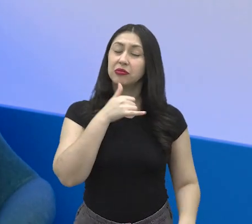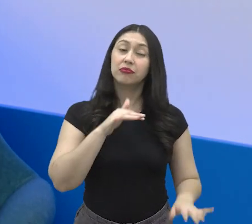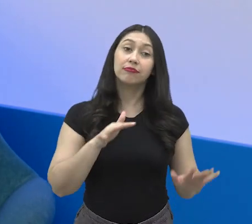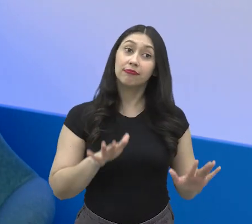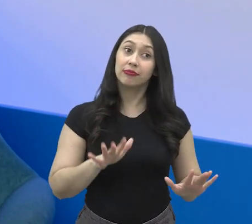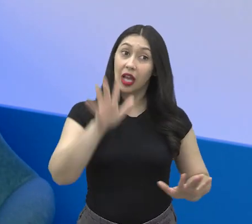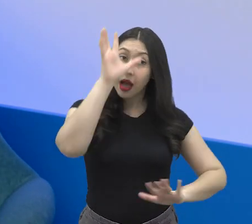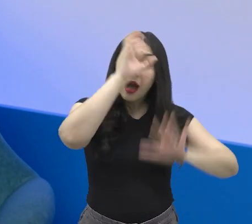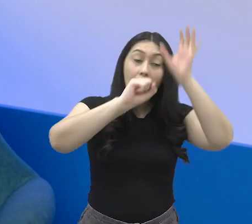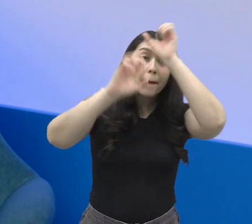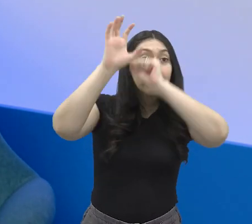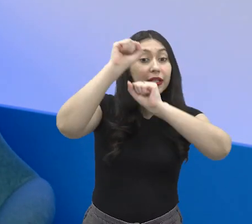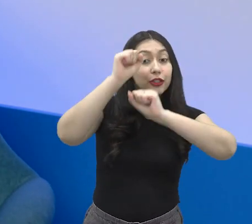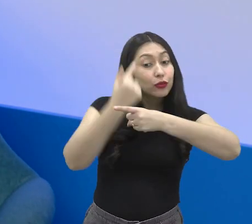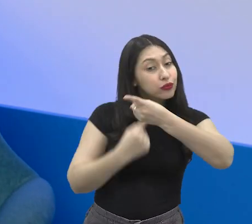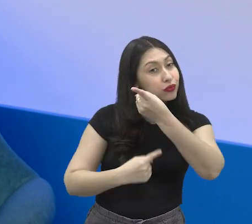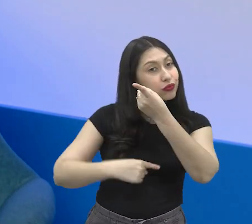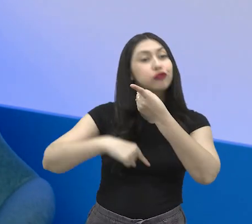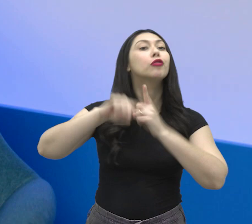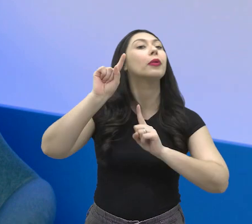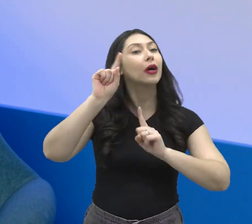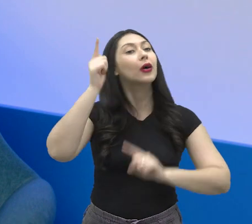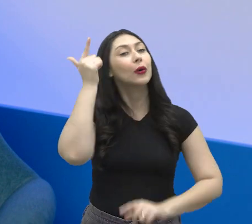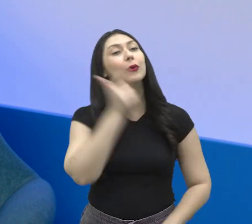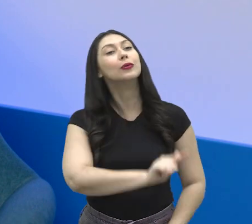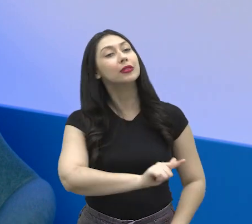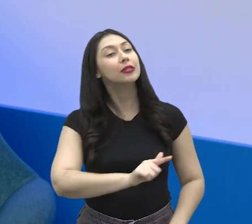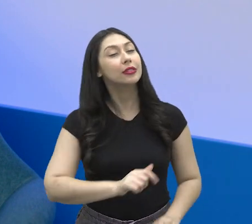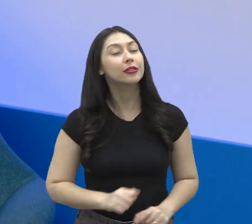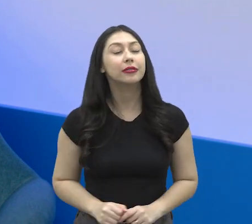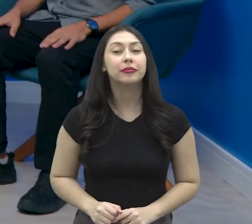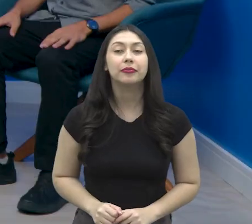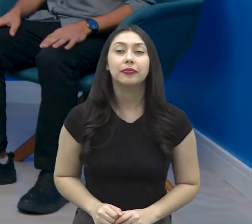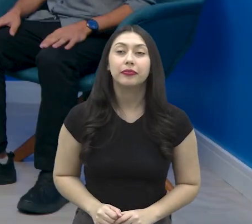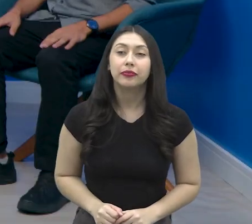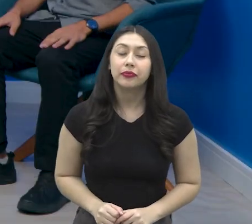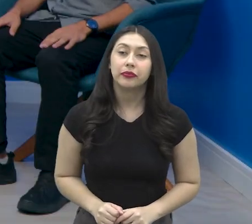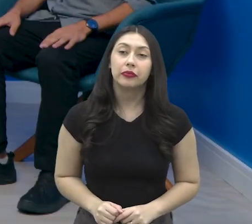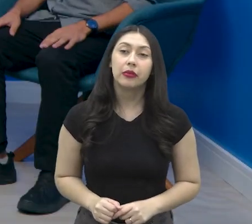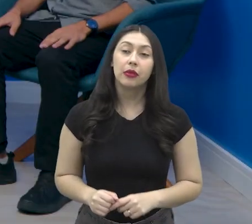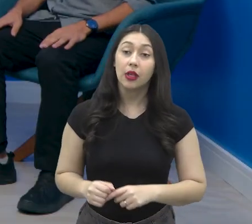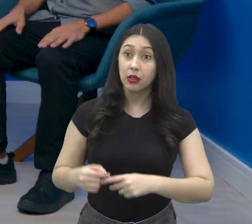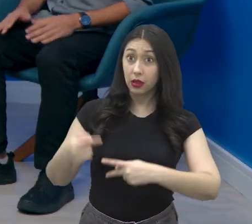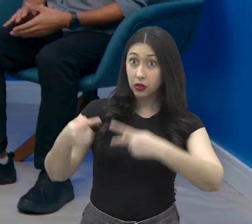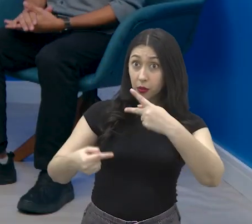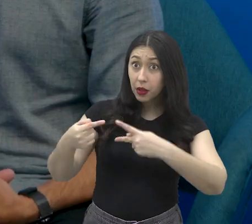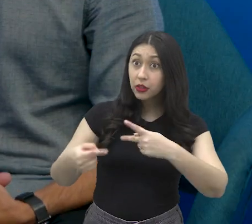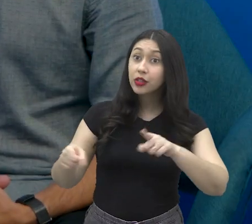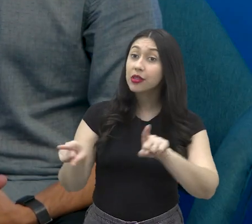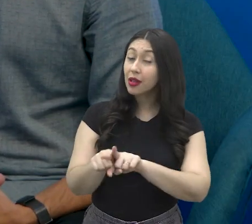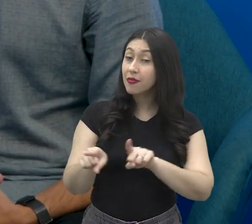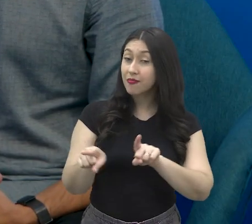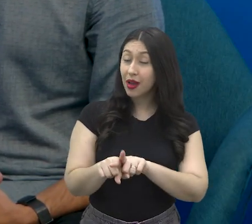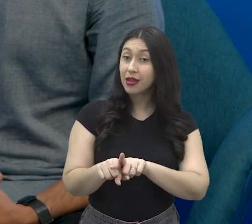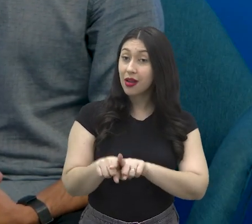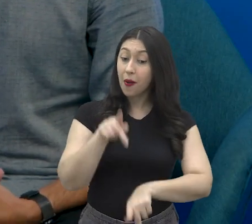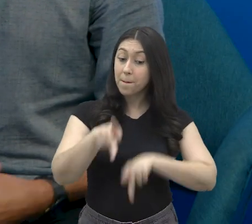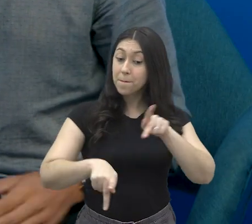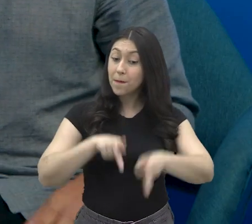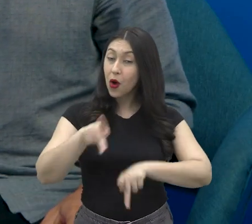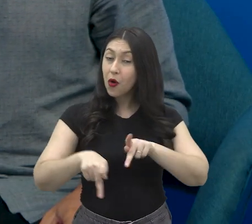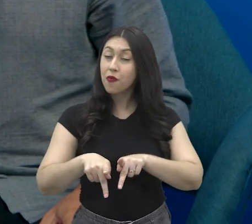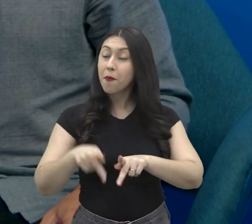Então, na verdade, você já aprende o esporte e ensina um pouquinho disso também. E, Alessandro, aqui no Sobre Política a gente tem a